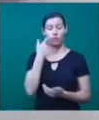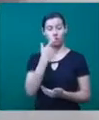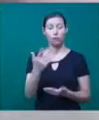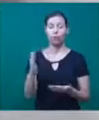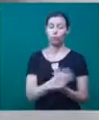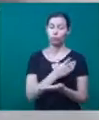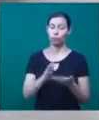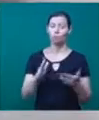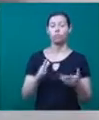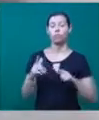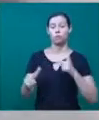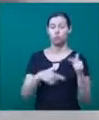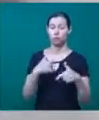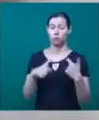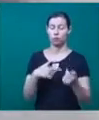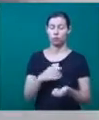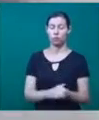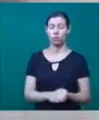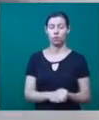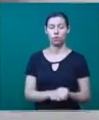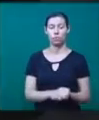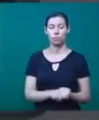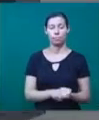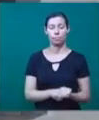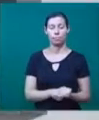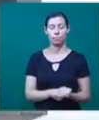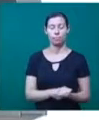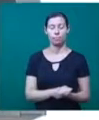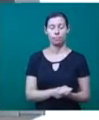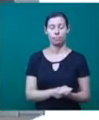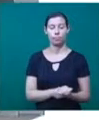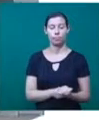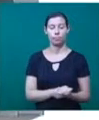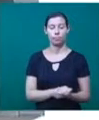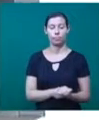apenas um pouquinho desse trabalho e vá conferir de perto.